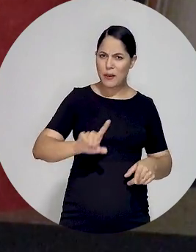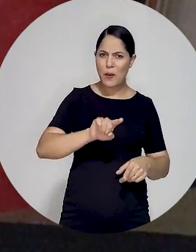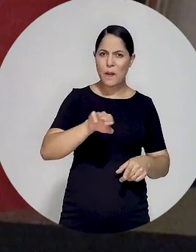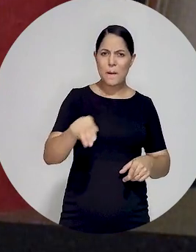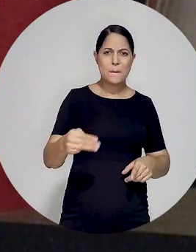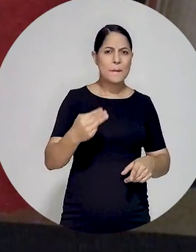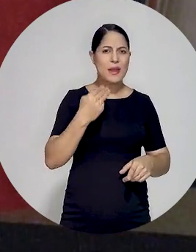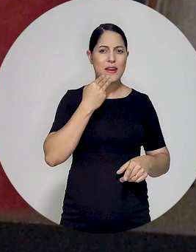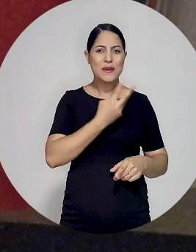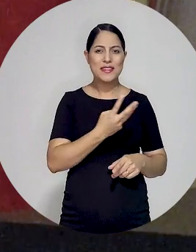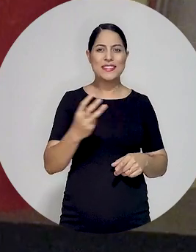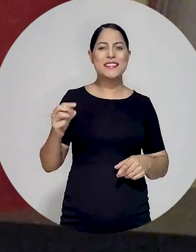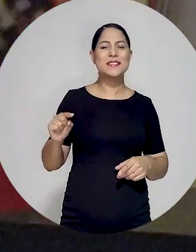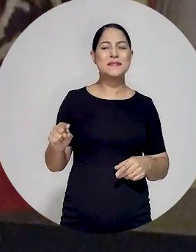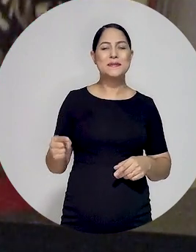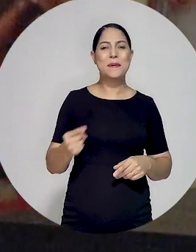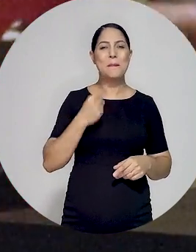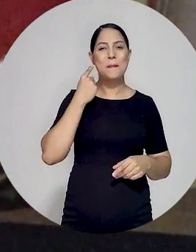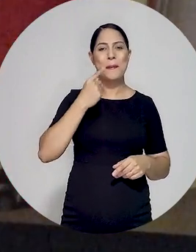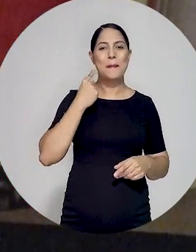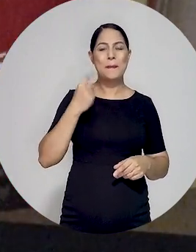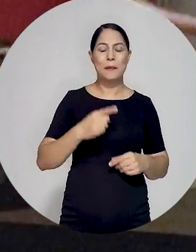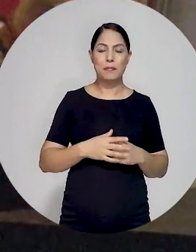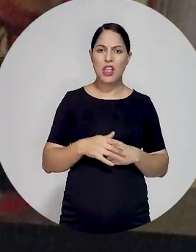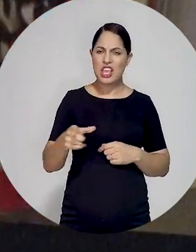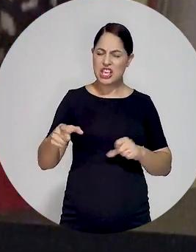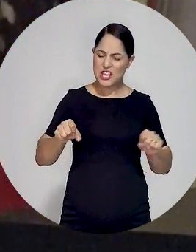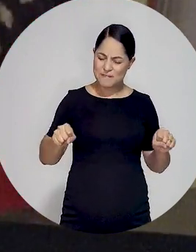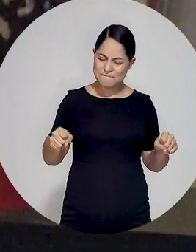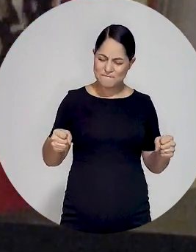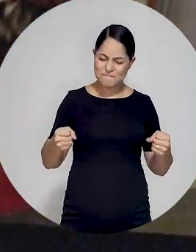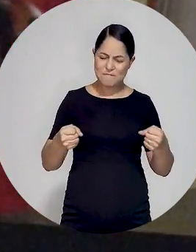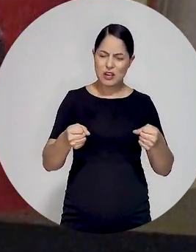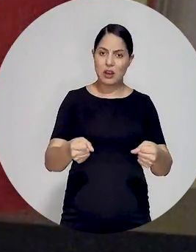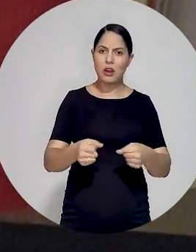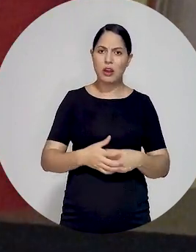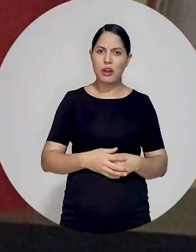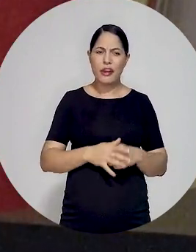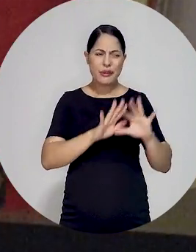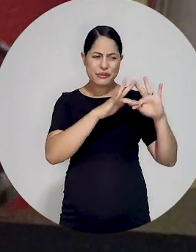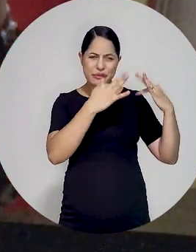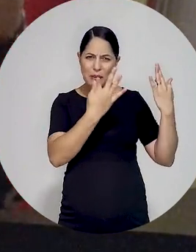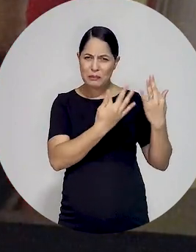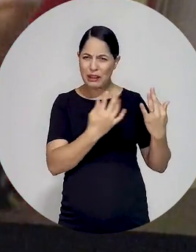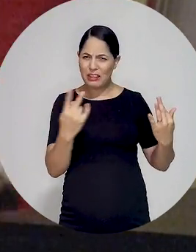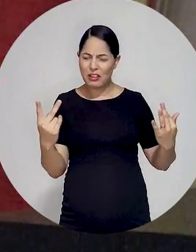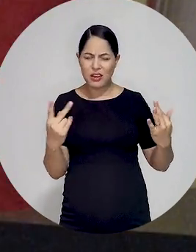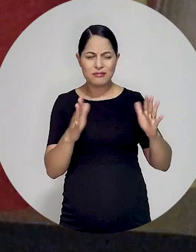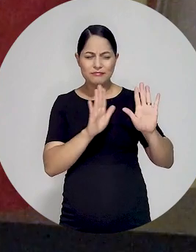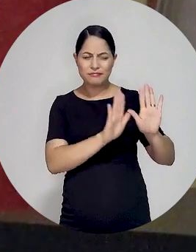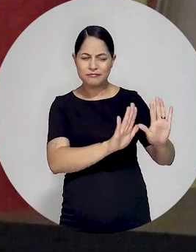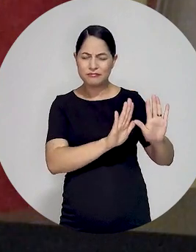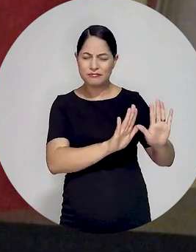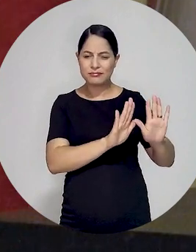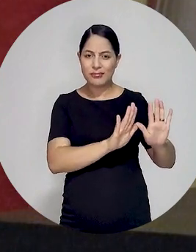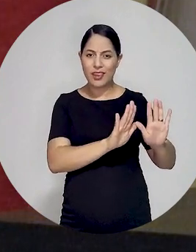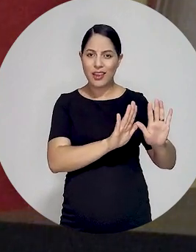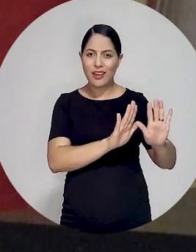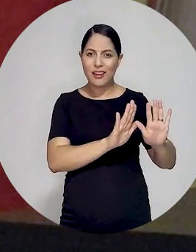1.300.000 advogados, que se dedica, deixando sua esposa, sua